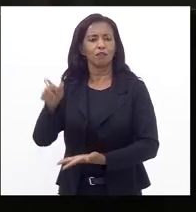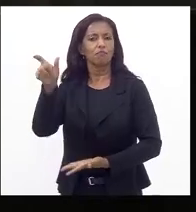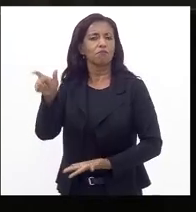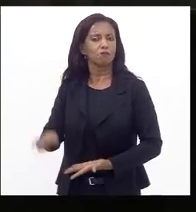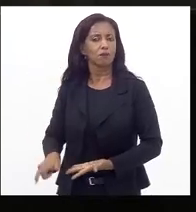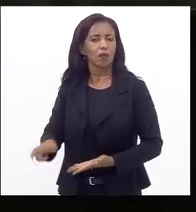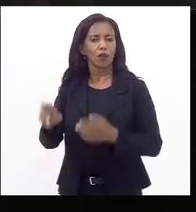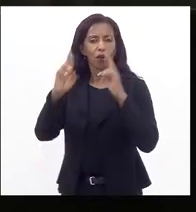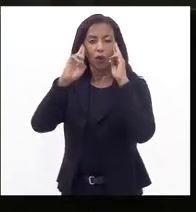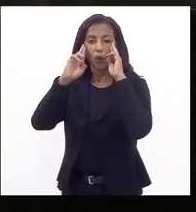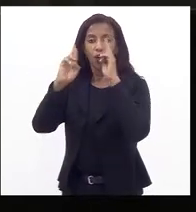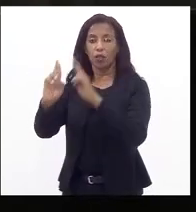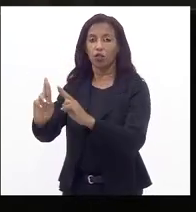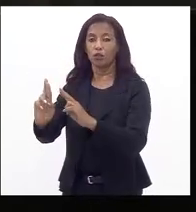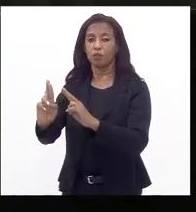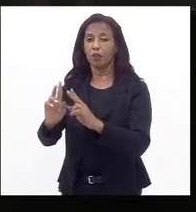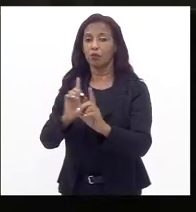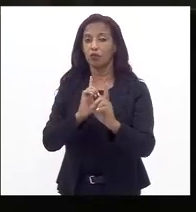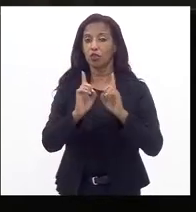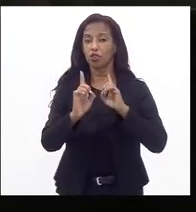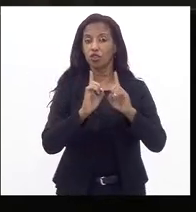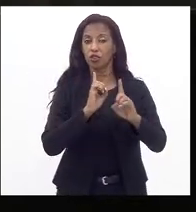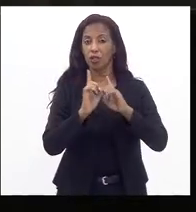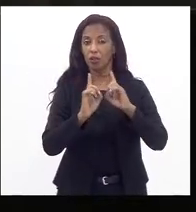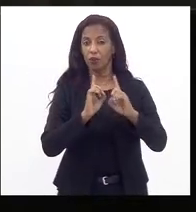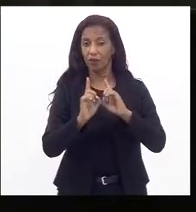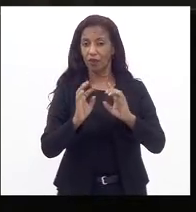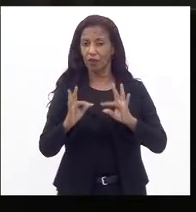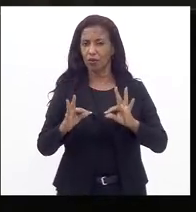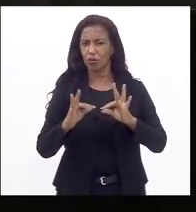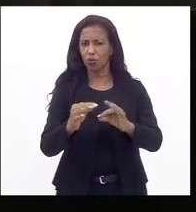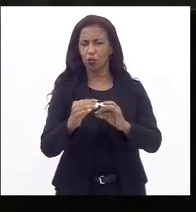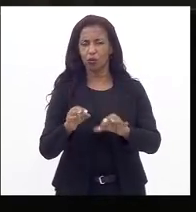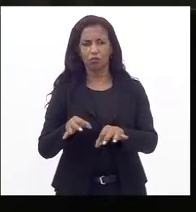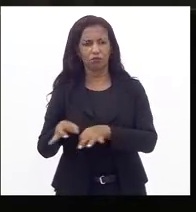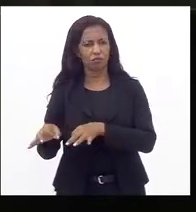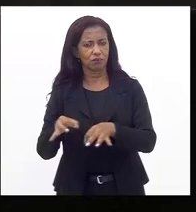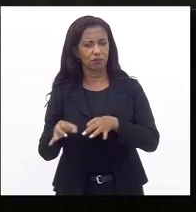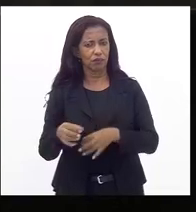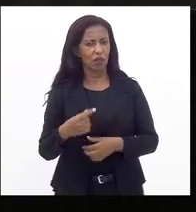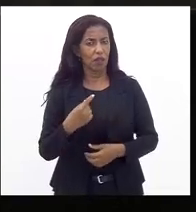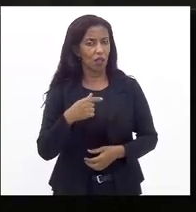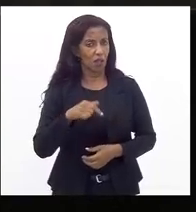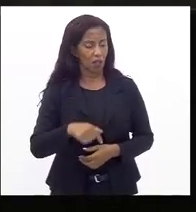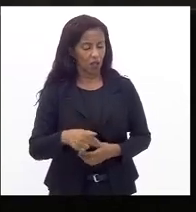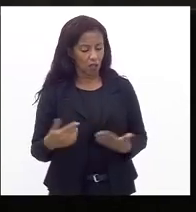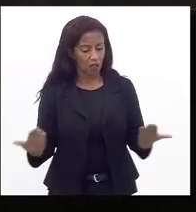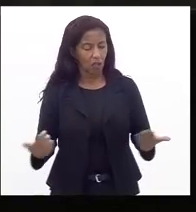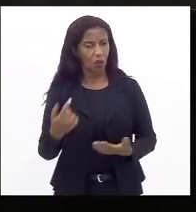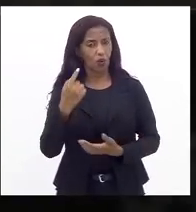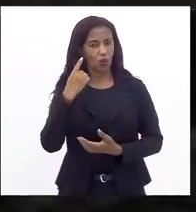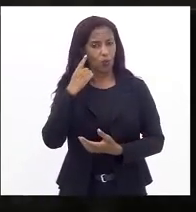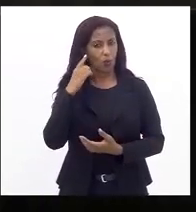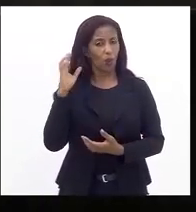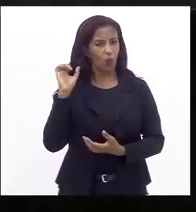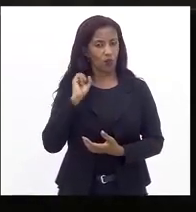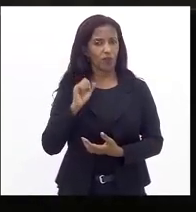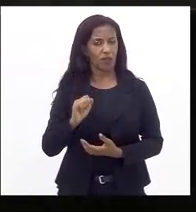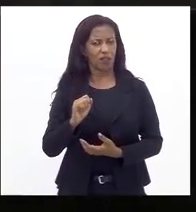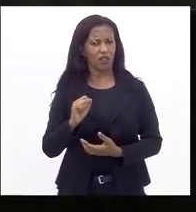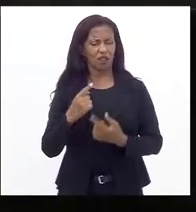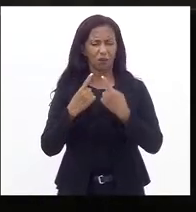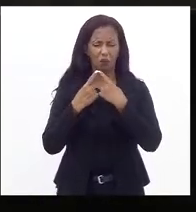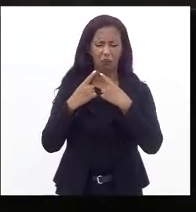devido o devido respeito de dialogar as matérias que estamos fazendo e eu ouvi aqui críticas ao